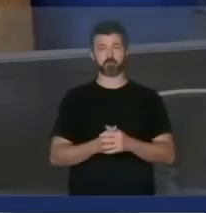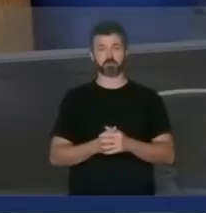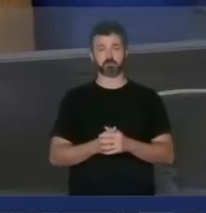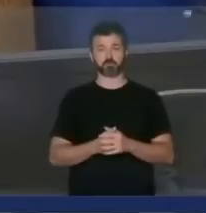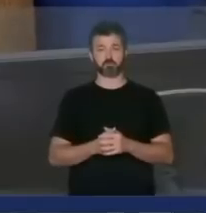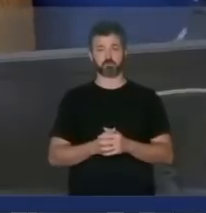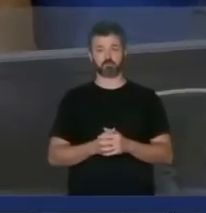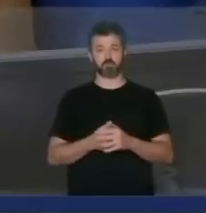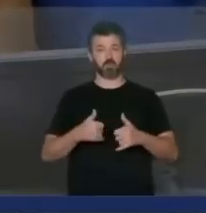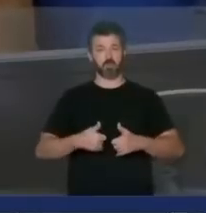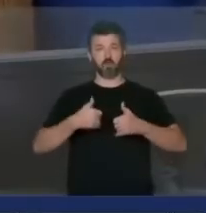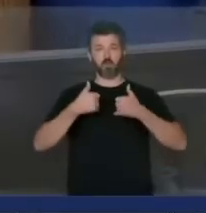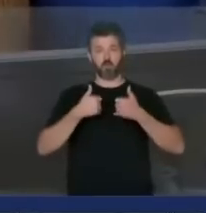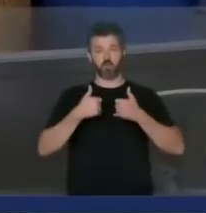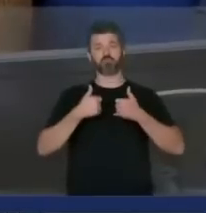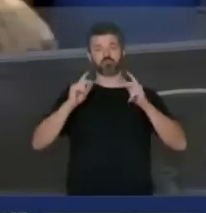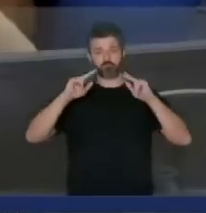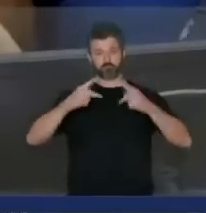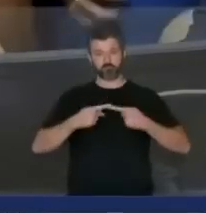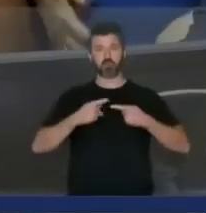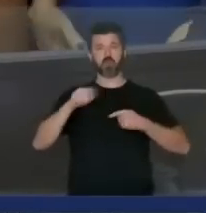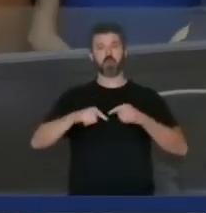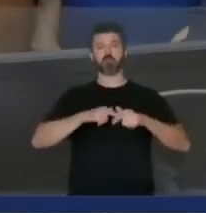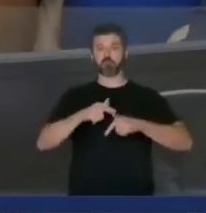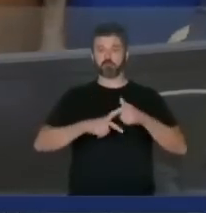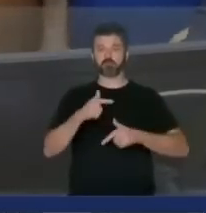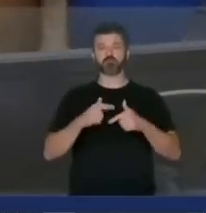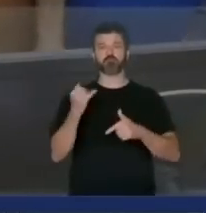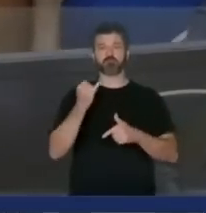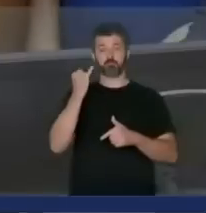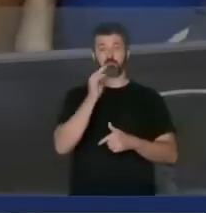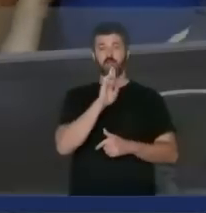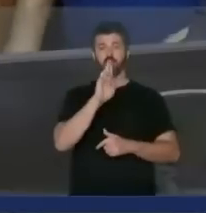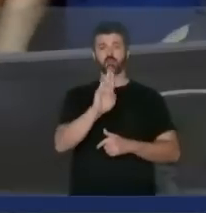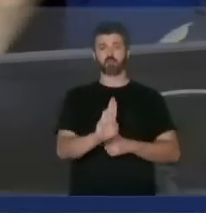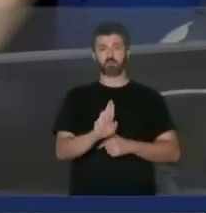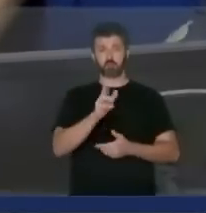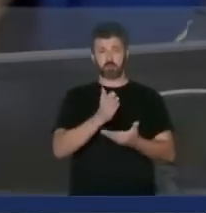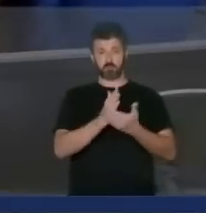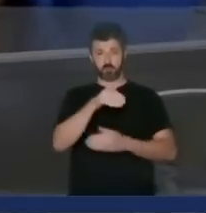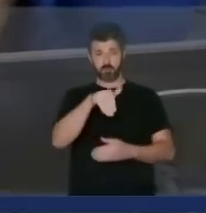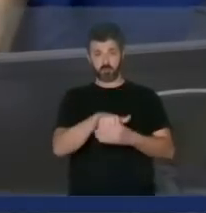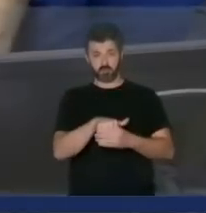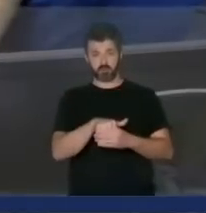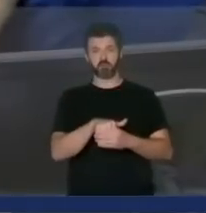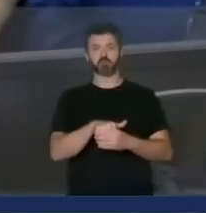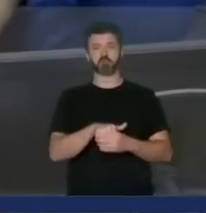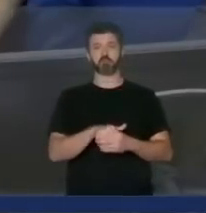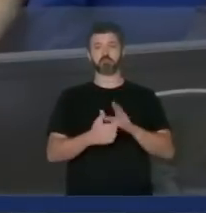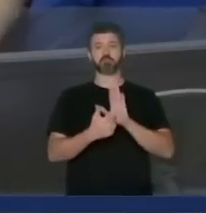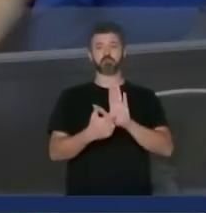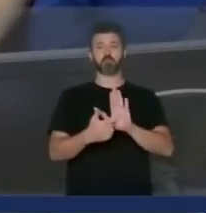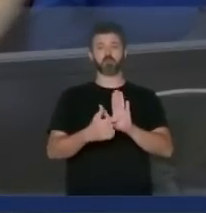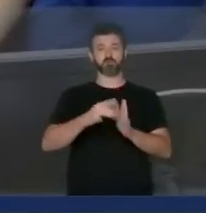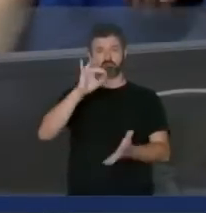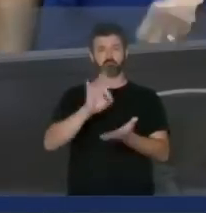do que um reconhecimento a uma dinâmica de trabalho, o resultado desta eleição é a demonstração concreta